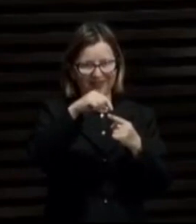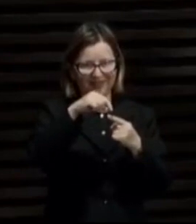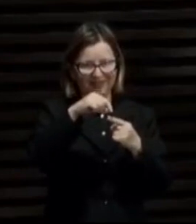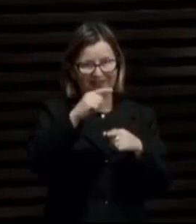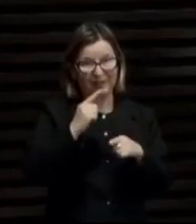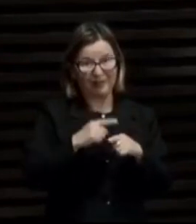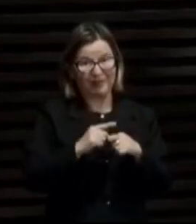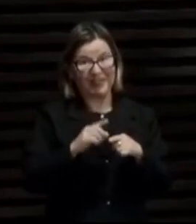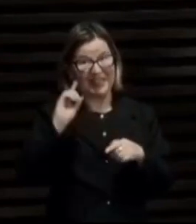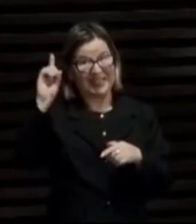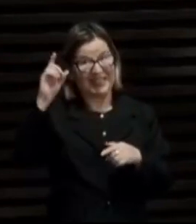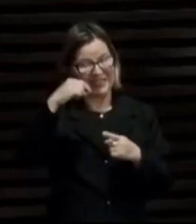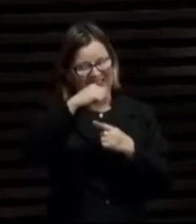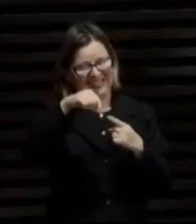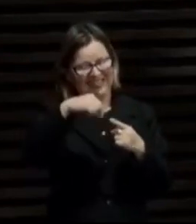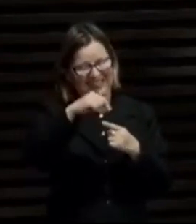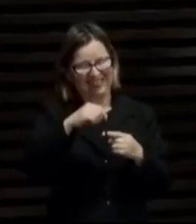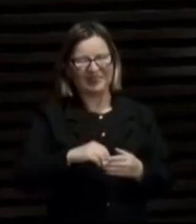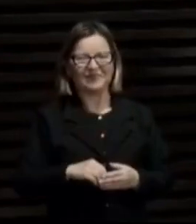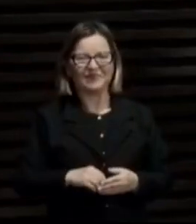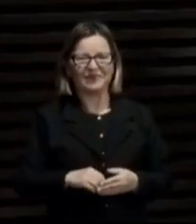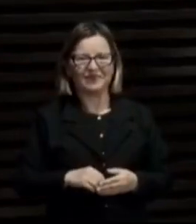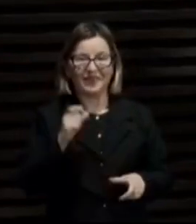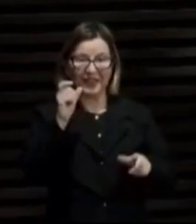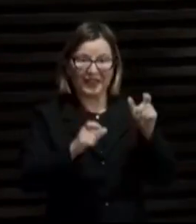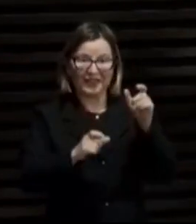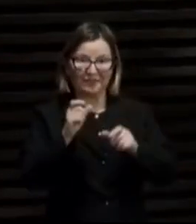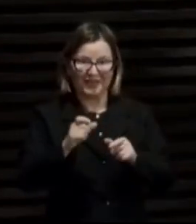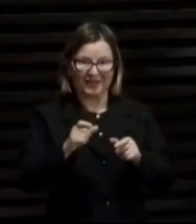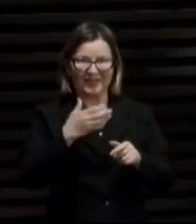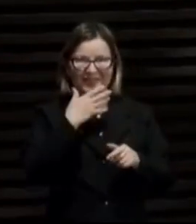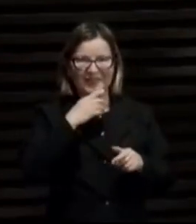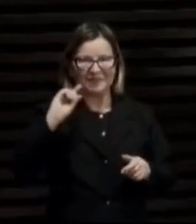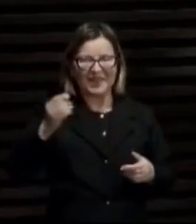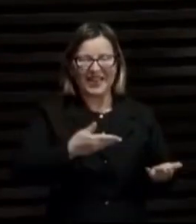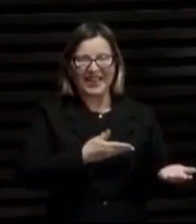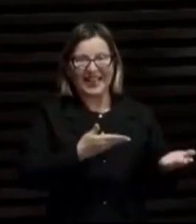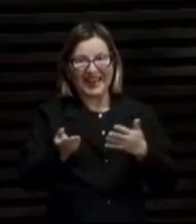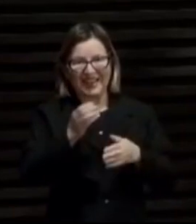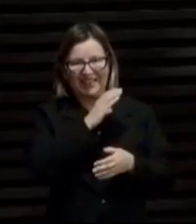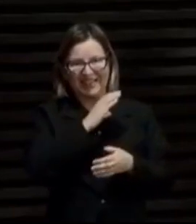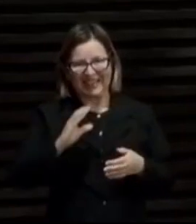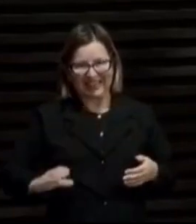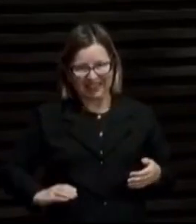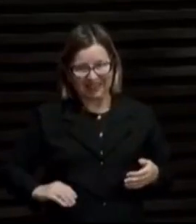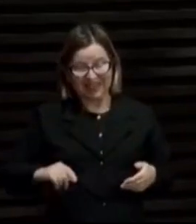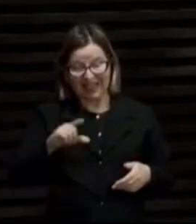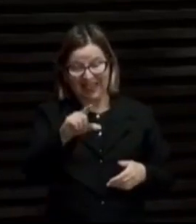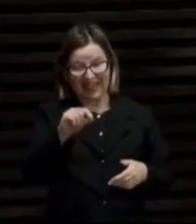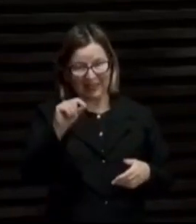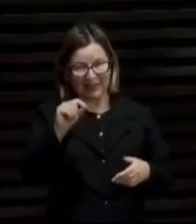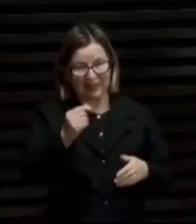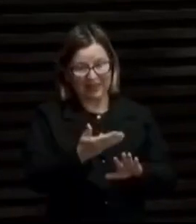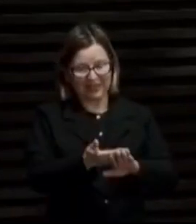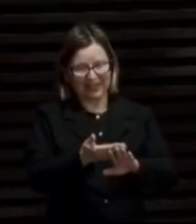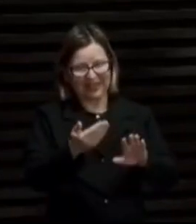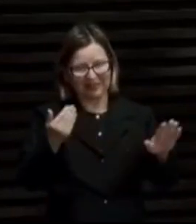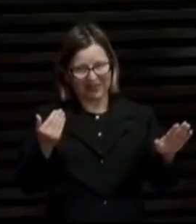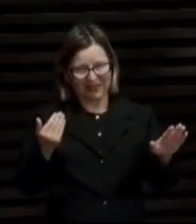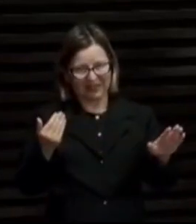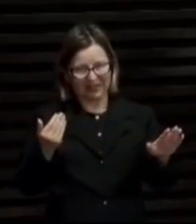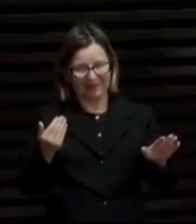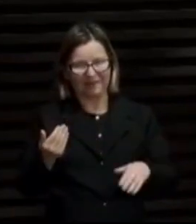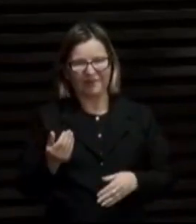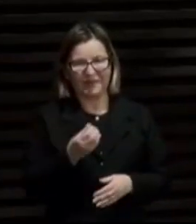porque eu sou santo. Aqueles que o Pai leva a Cristo são escolhidos e separados. O